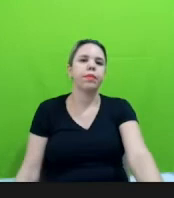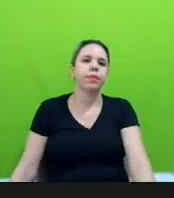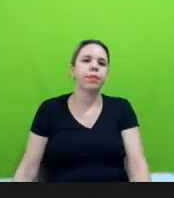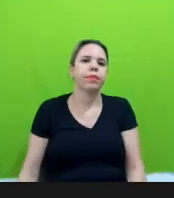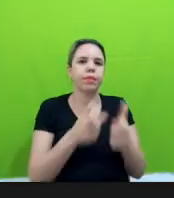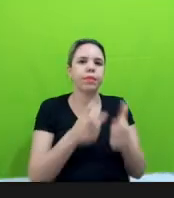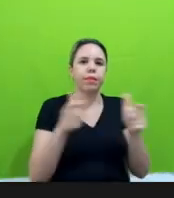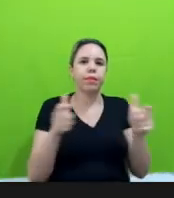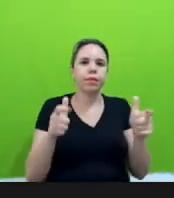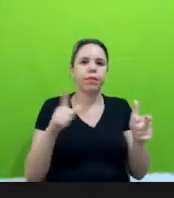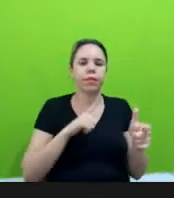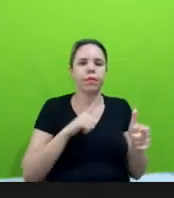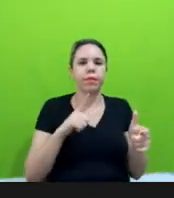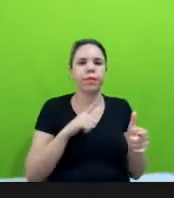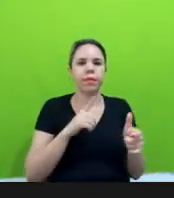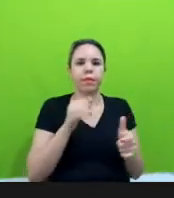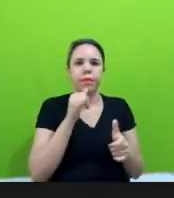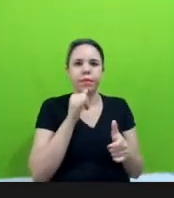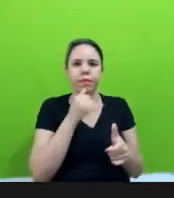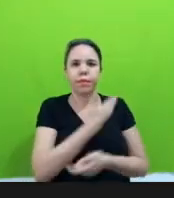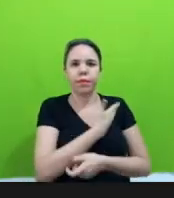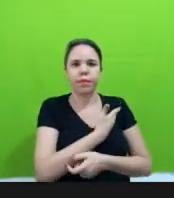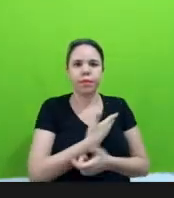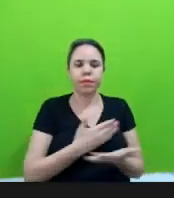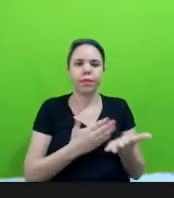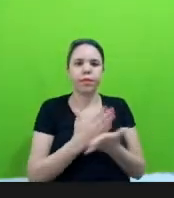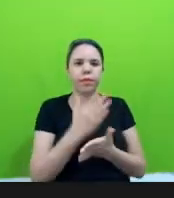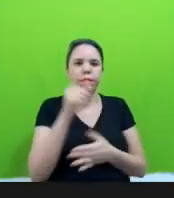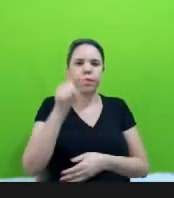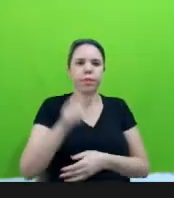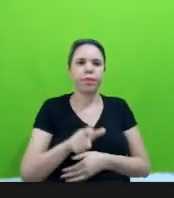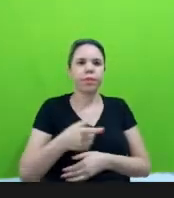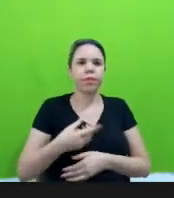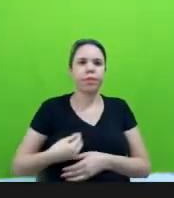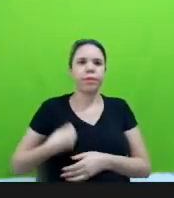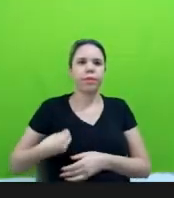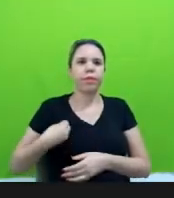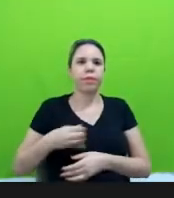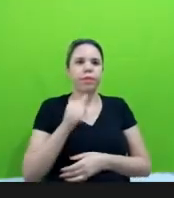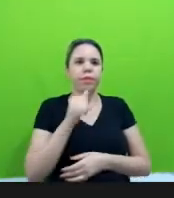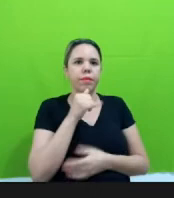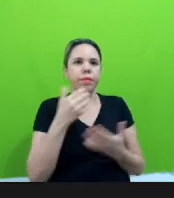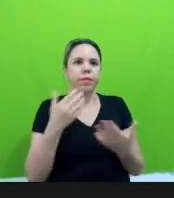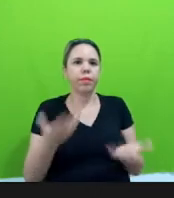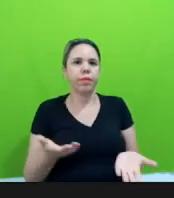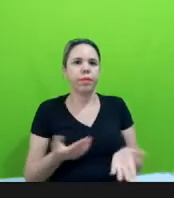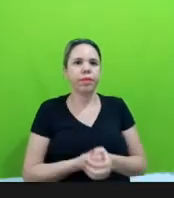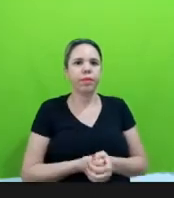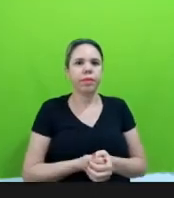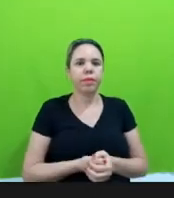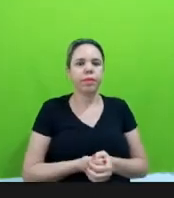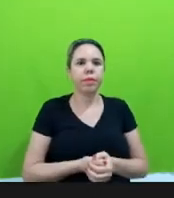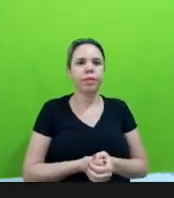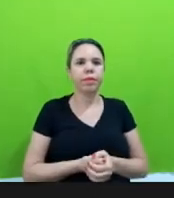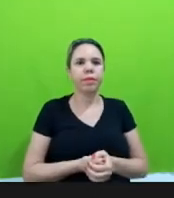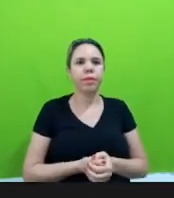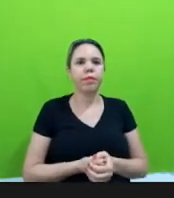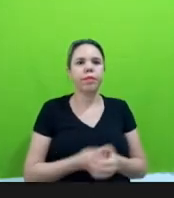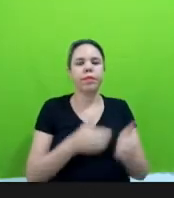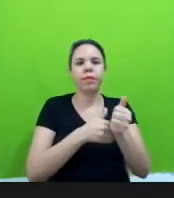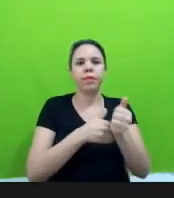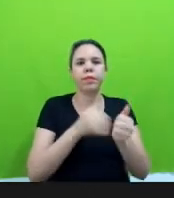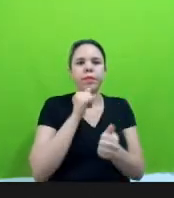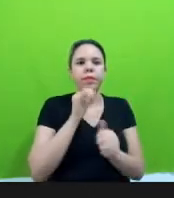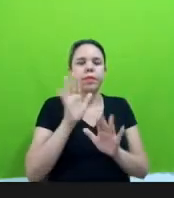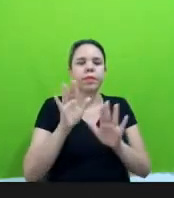maior tem que ser a autoridade daquela pessoa que está ali colocando a informação sob sigilo. Então, informações ultra secretas, só